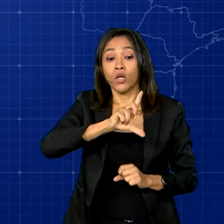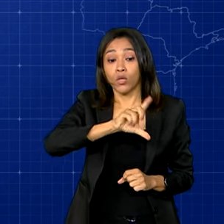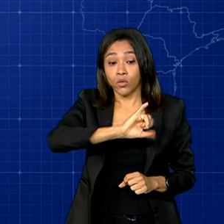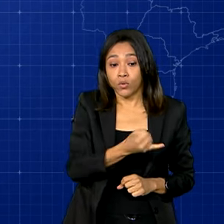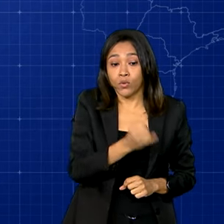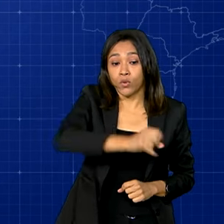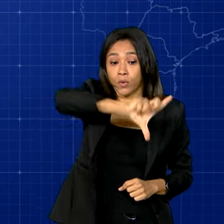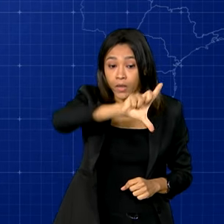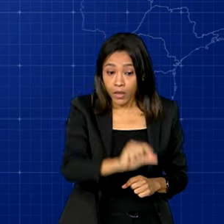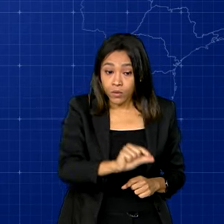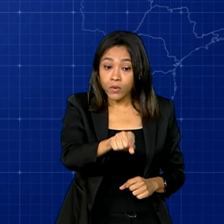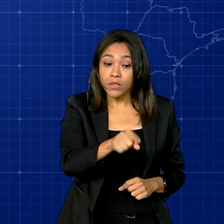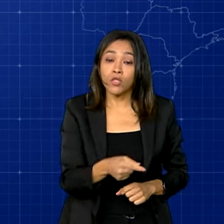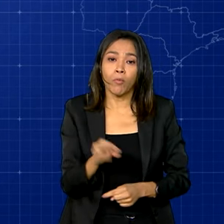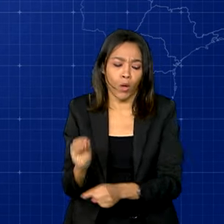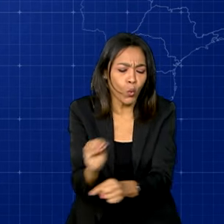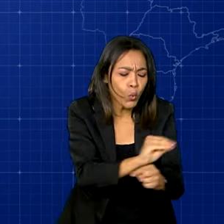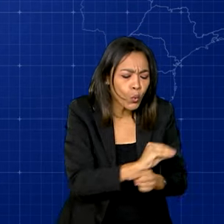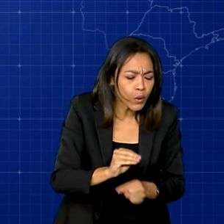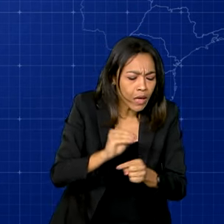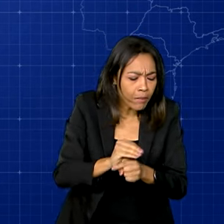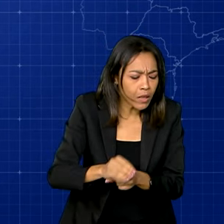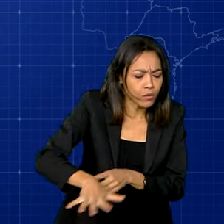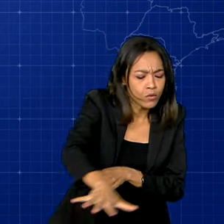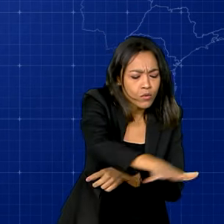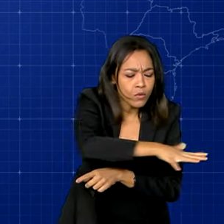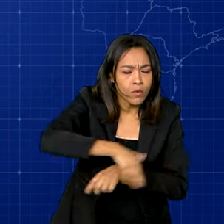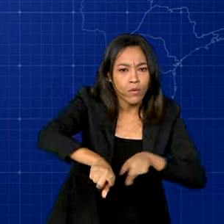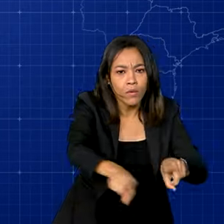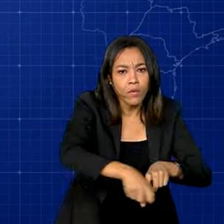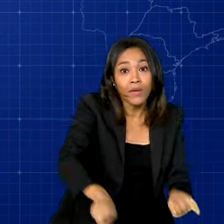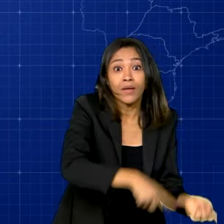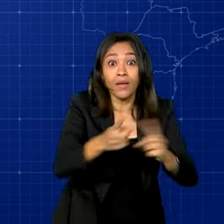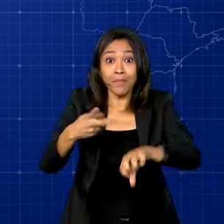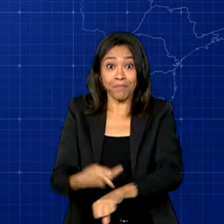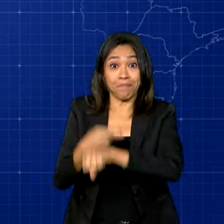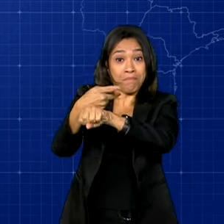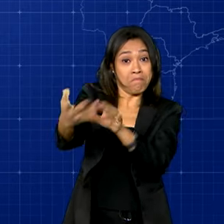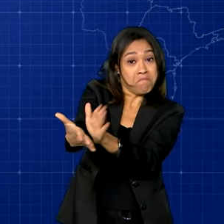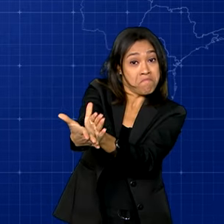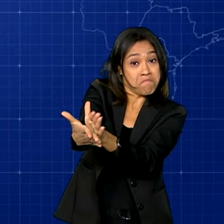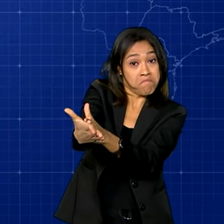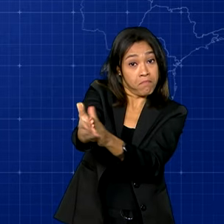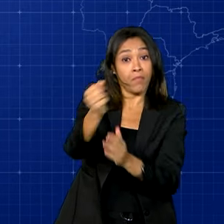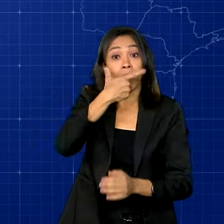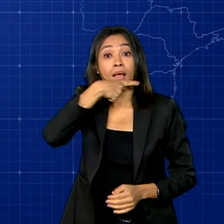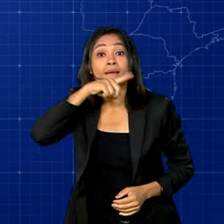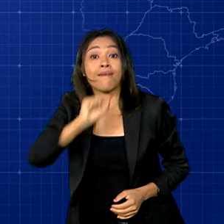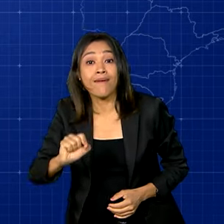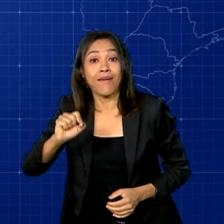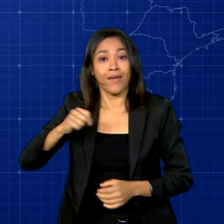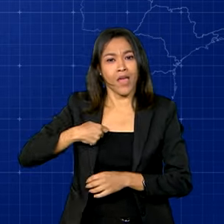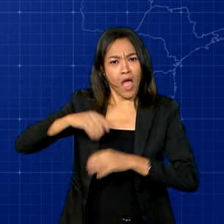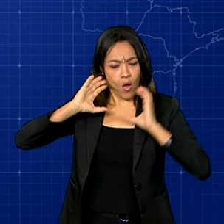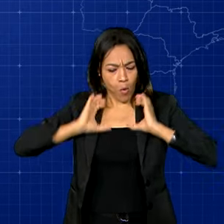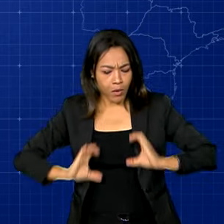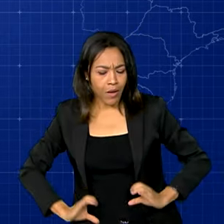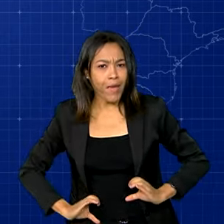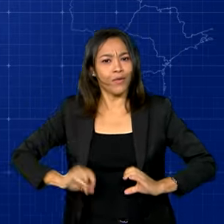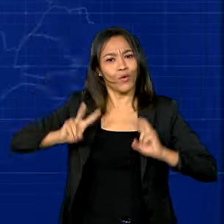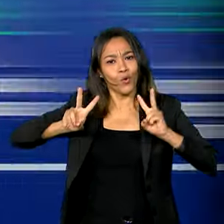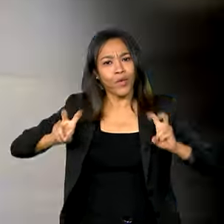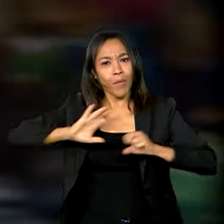reduzidas para a recuperação de pastagens e ainda premiação para produtores que adotarem práticas agropecuárias